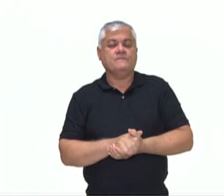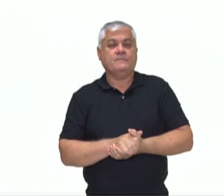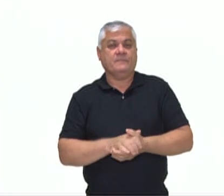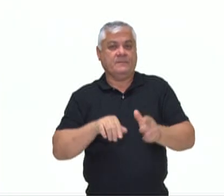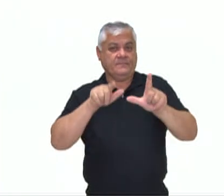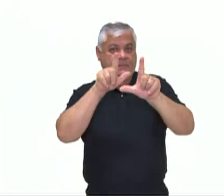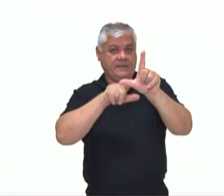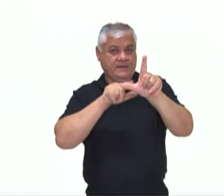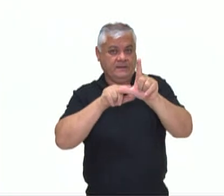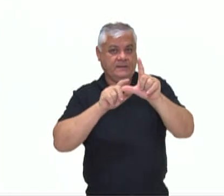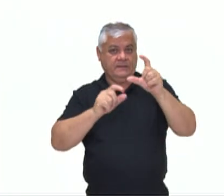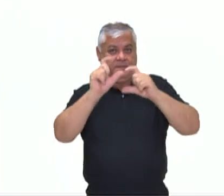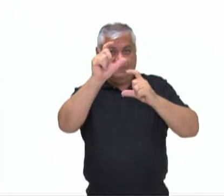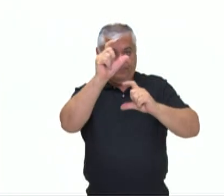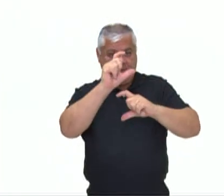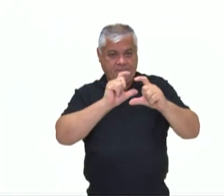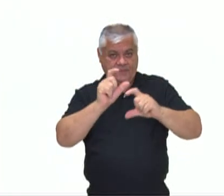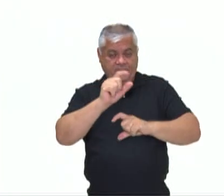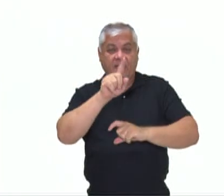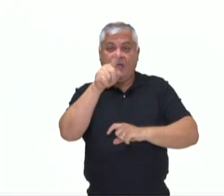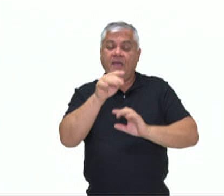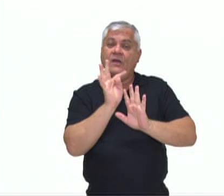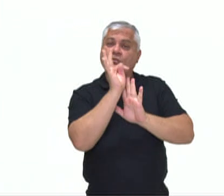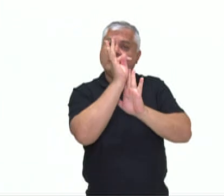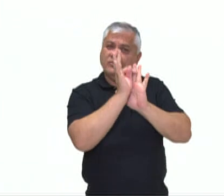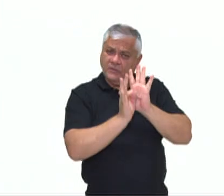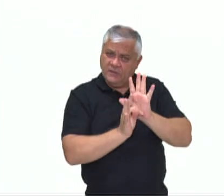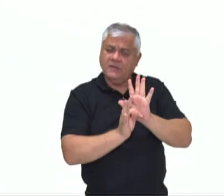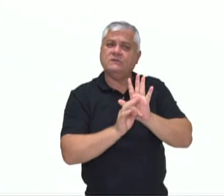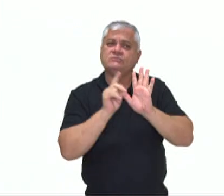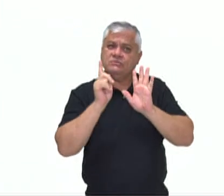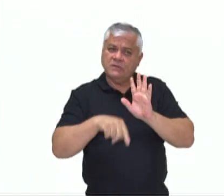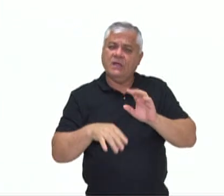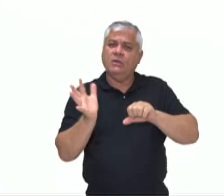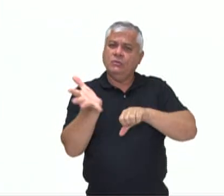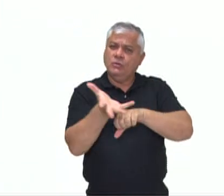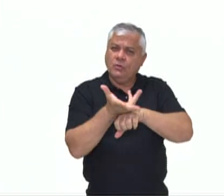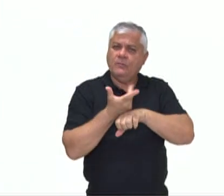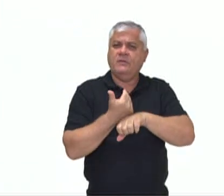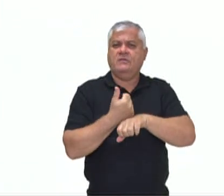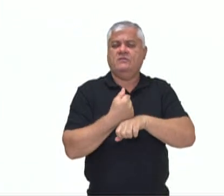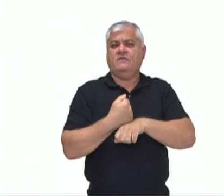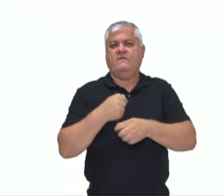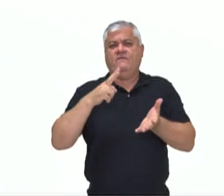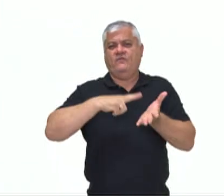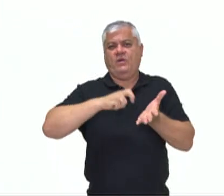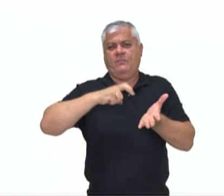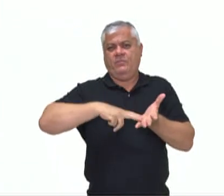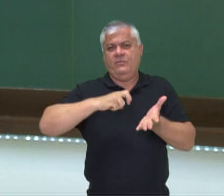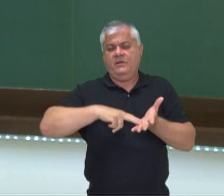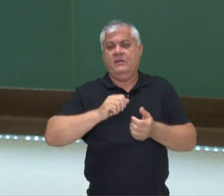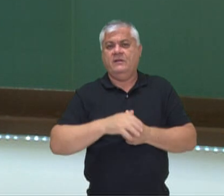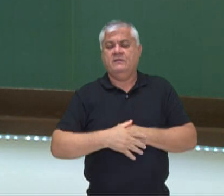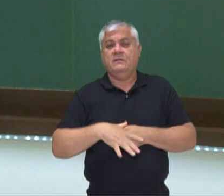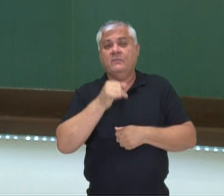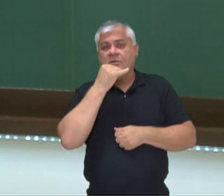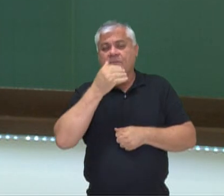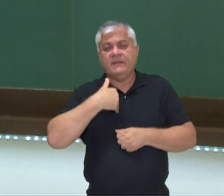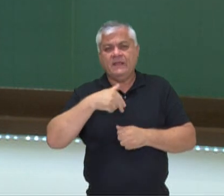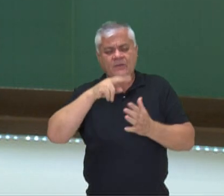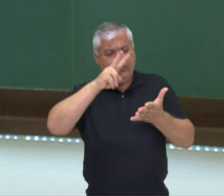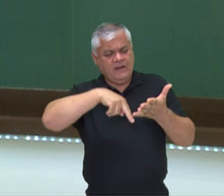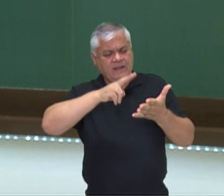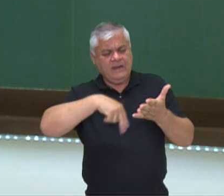música é um gênero textual que transcende o domínio do vocabulário. Sim, porque mesmo que você não entenda o que você